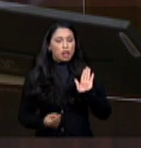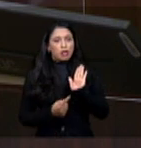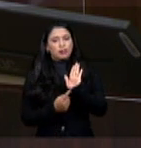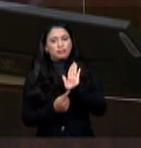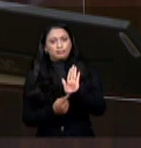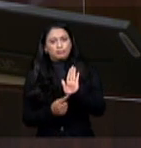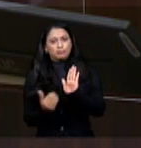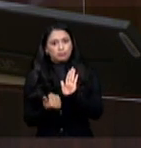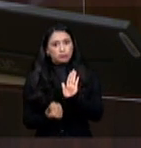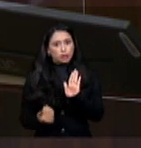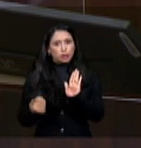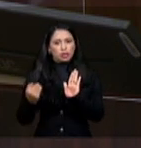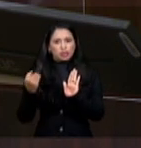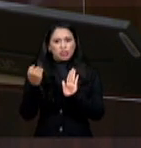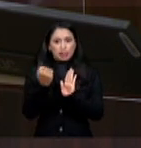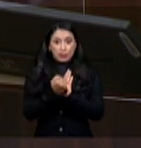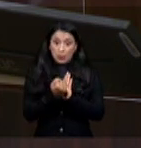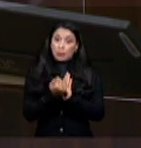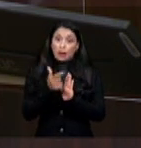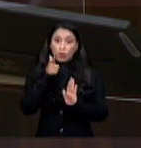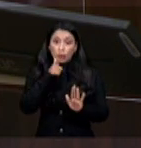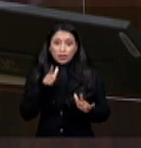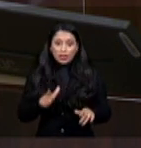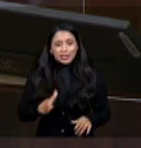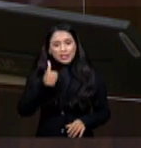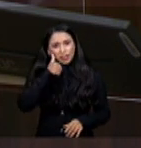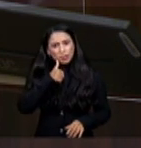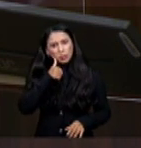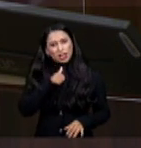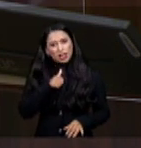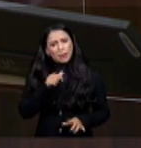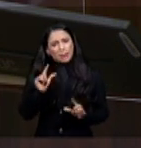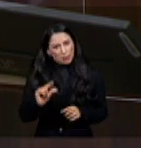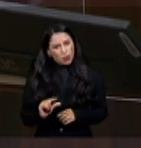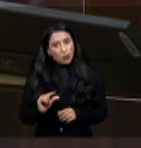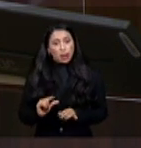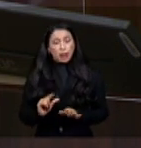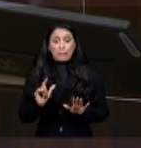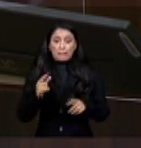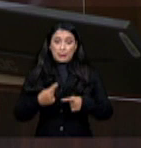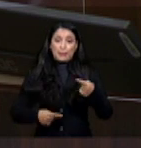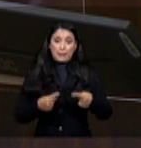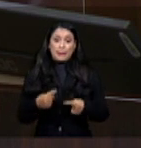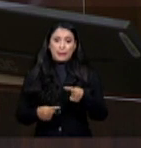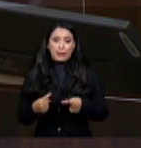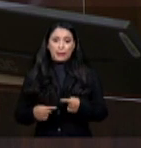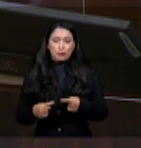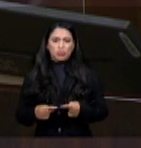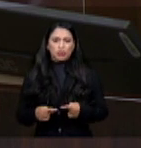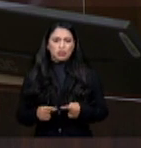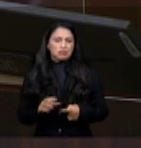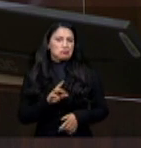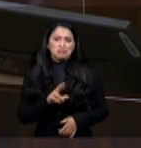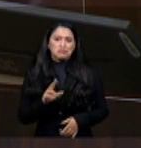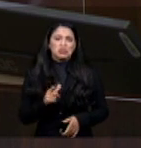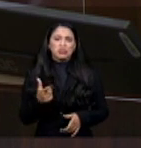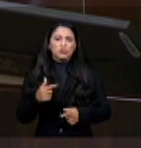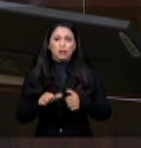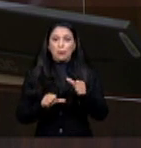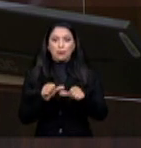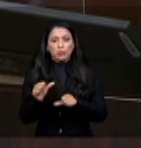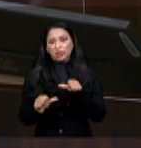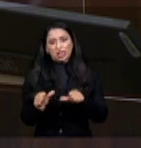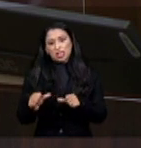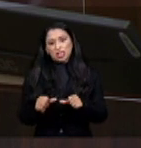né Ainda Que Tímida da mulher no âmbito da política formal não corresponderam a inclusive mudanças nas relações